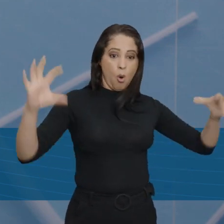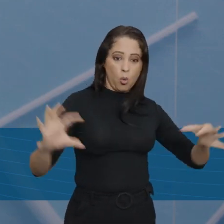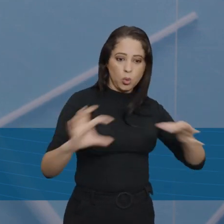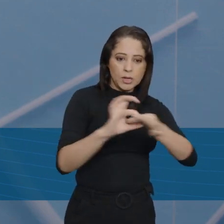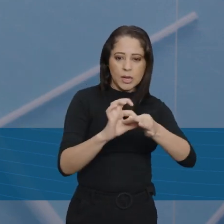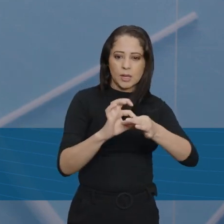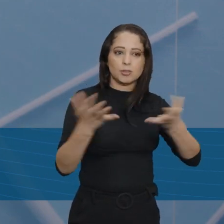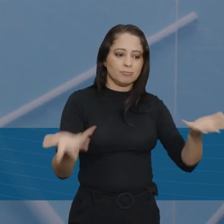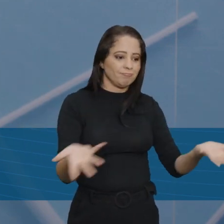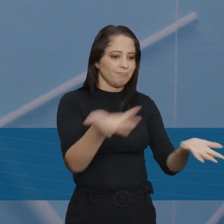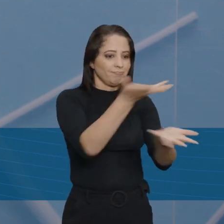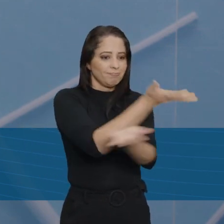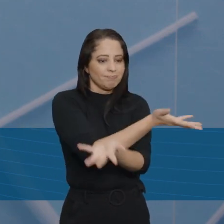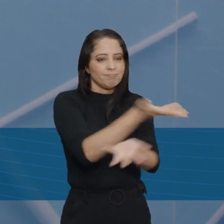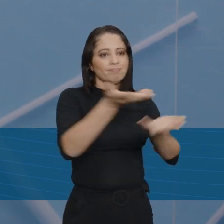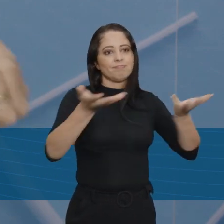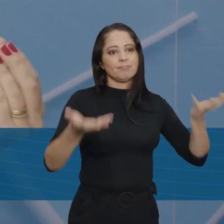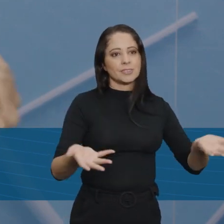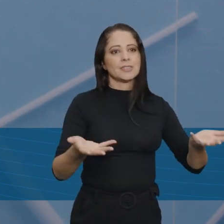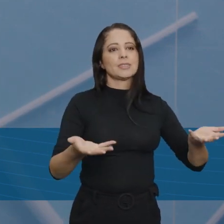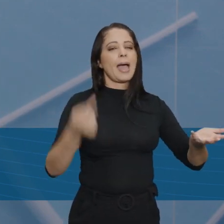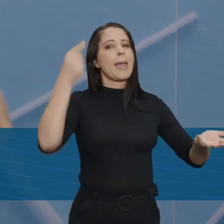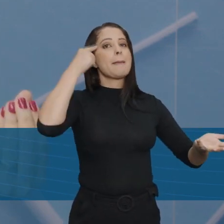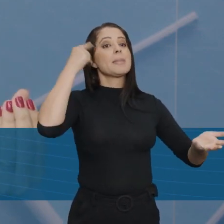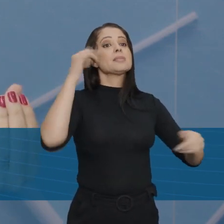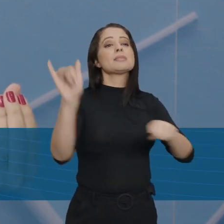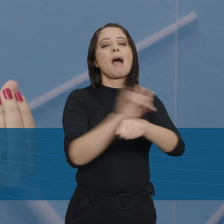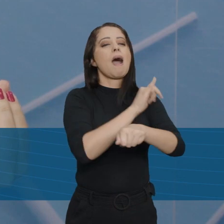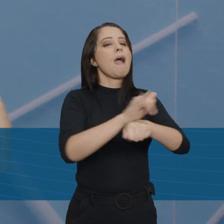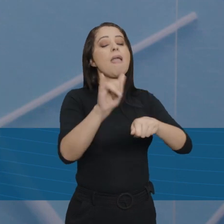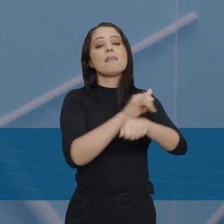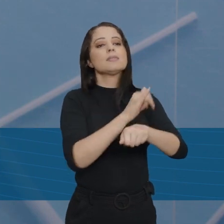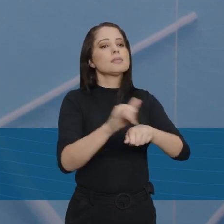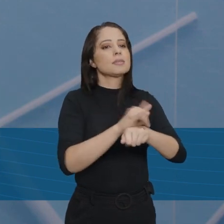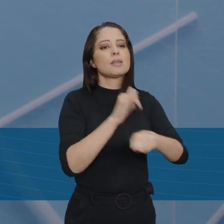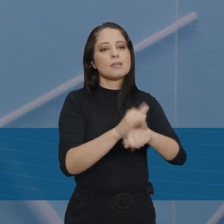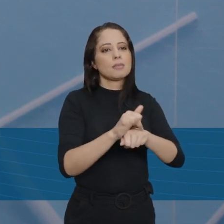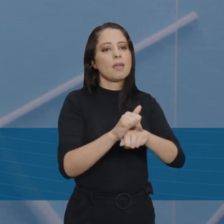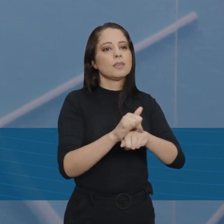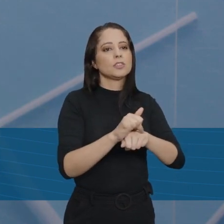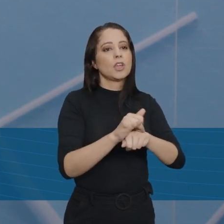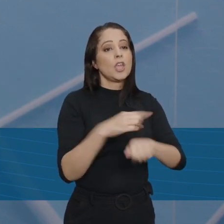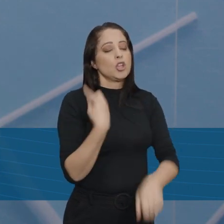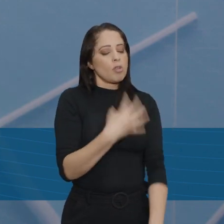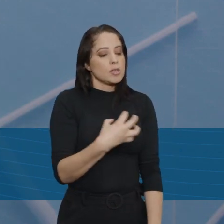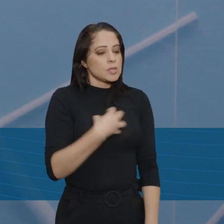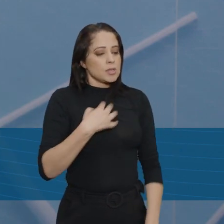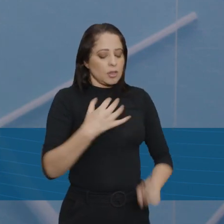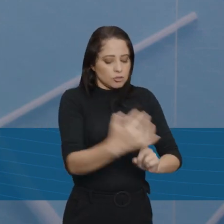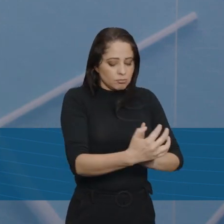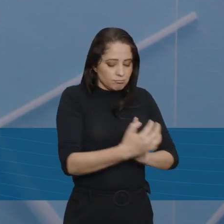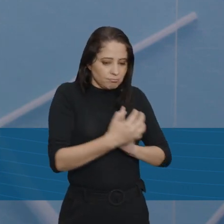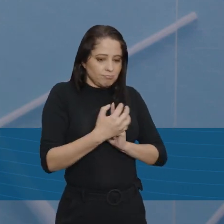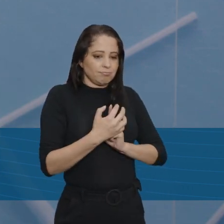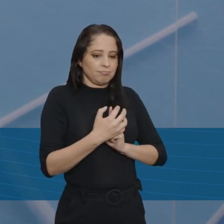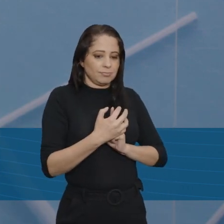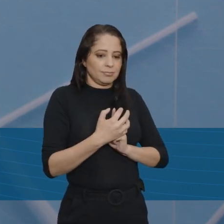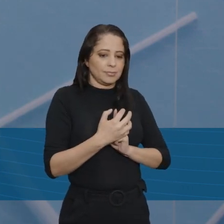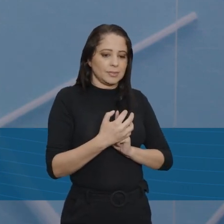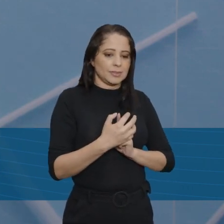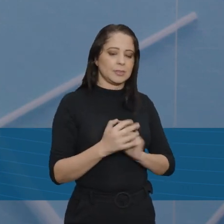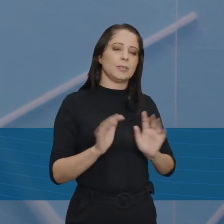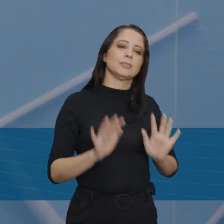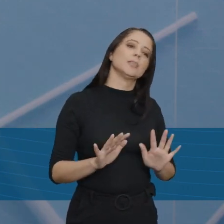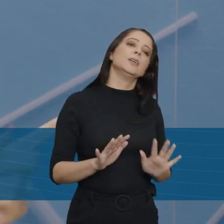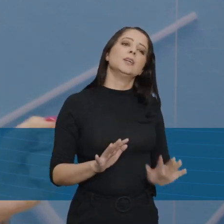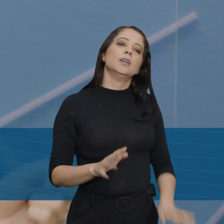junto, mais a gente consegue pensar em outras alternativas e mais a gente se sente acolhido, né? Porque